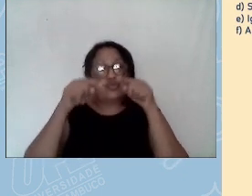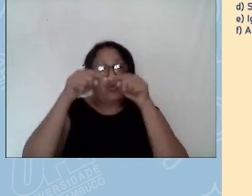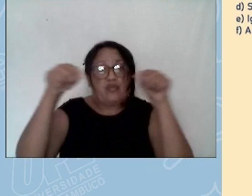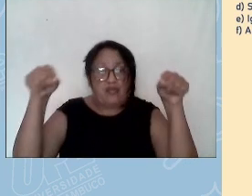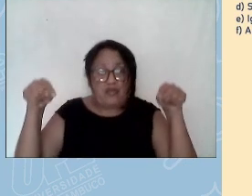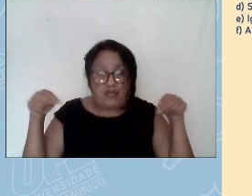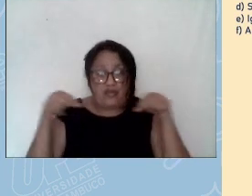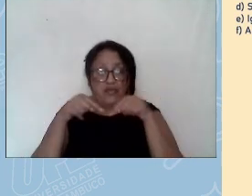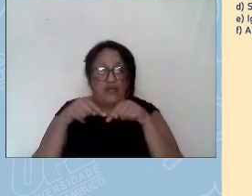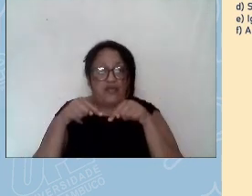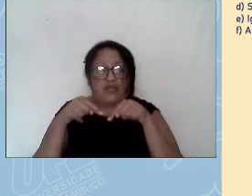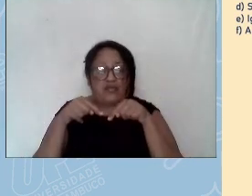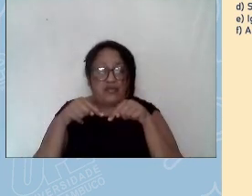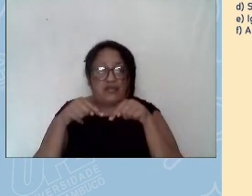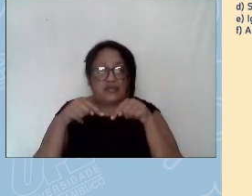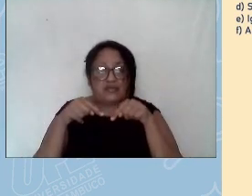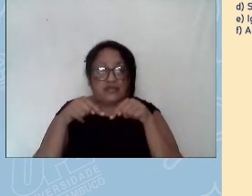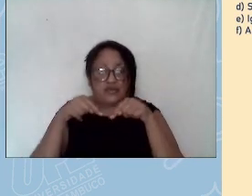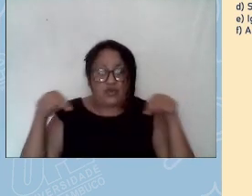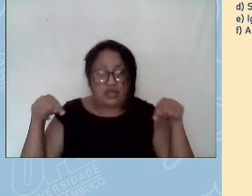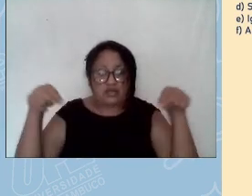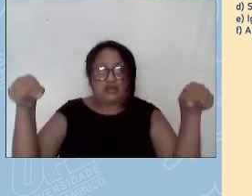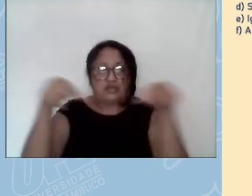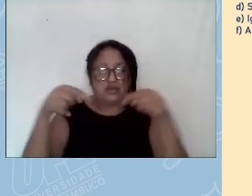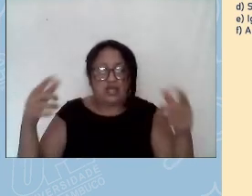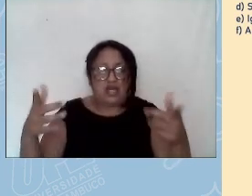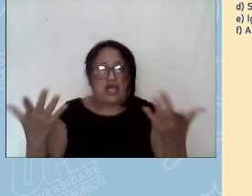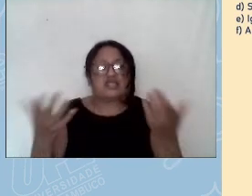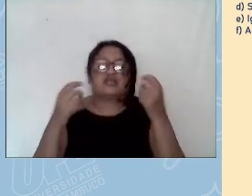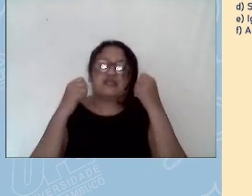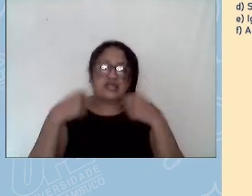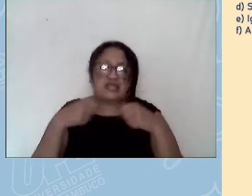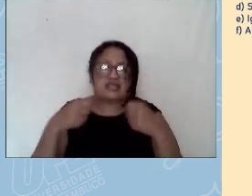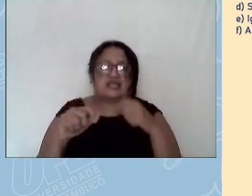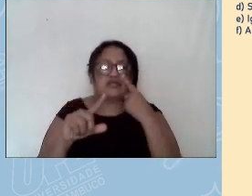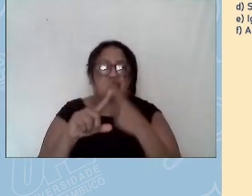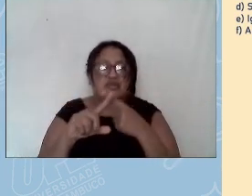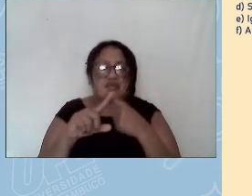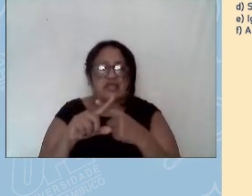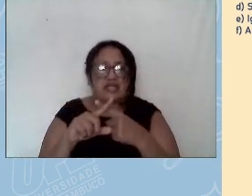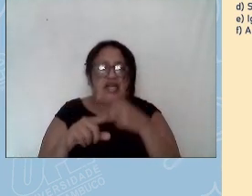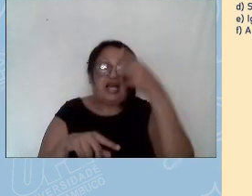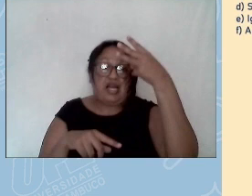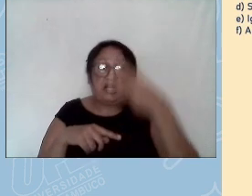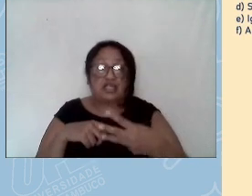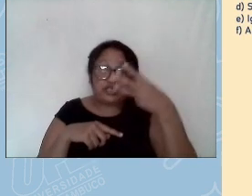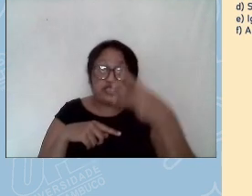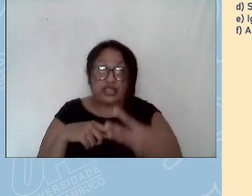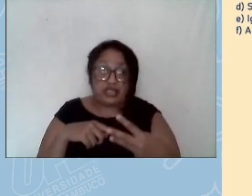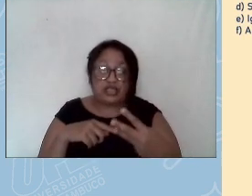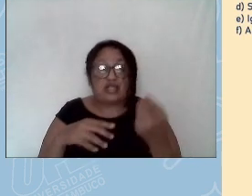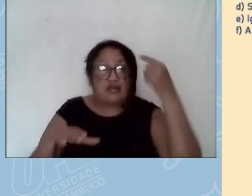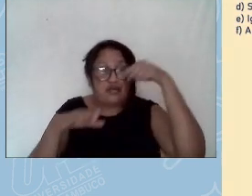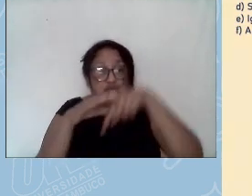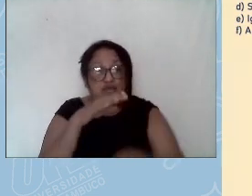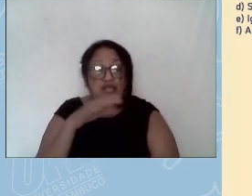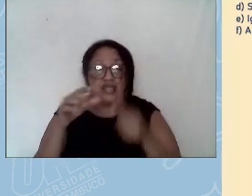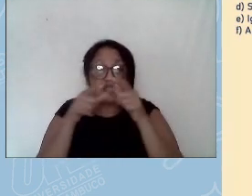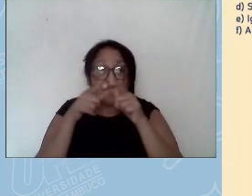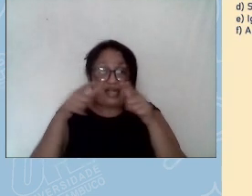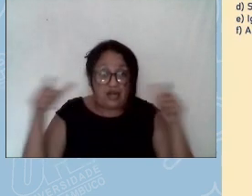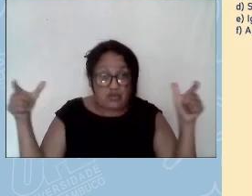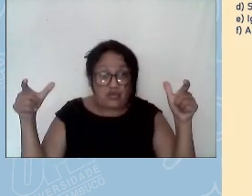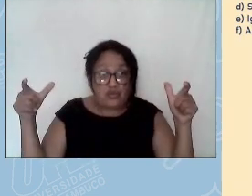volume de um paralelo epípedo a gente multiplica essas três dimensões tá profundidade largura